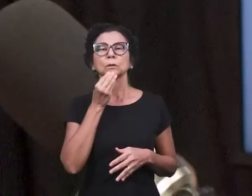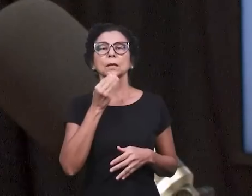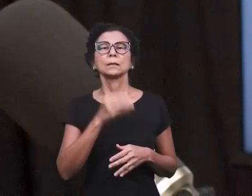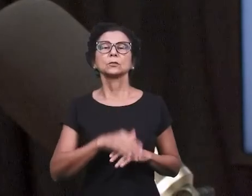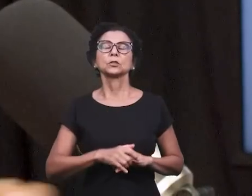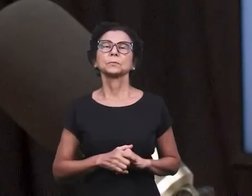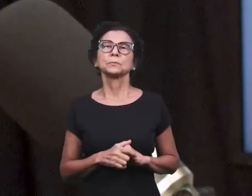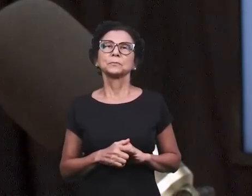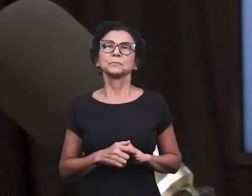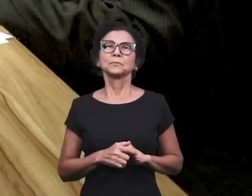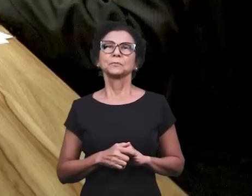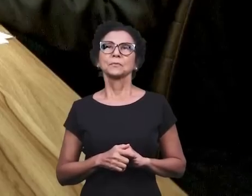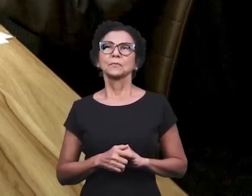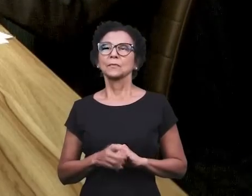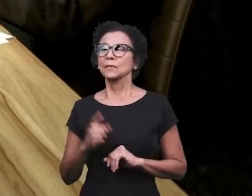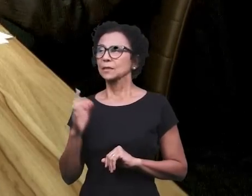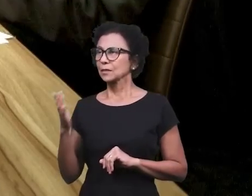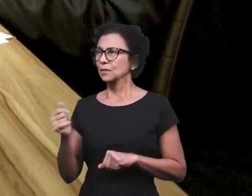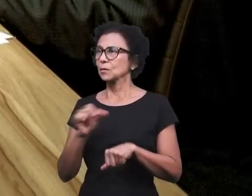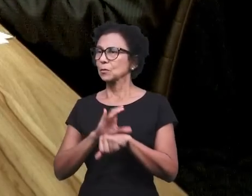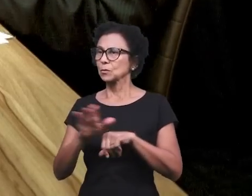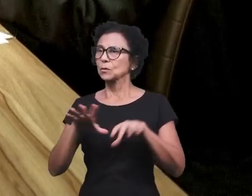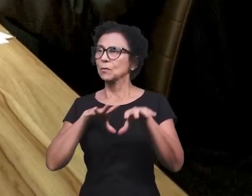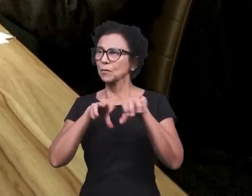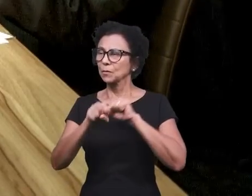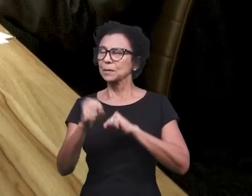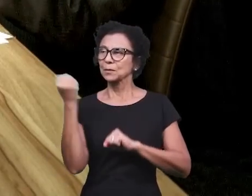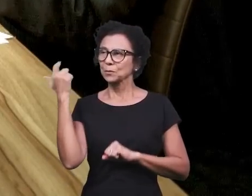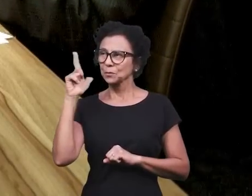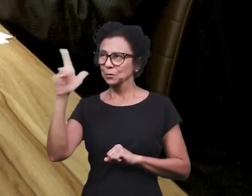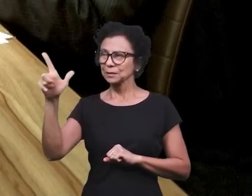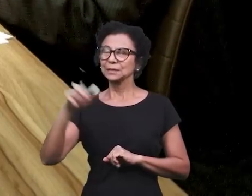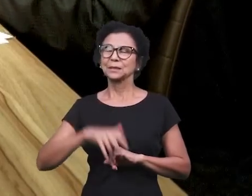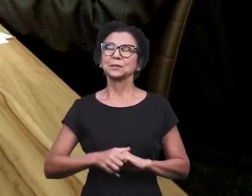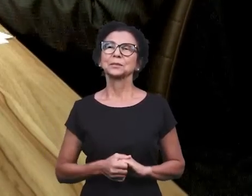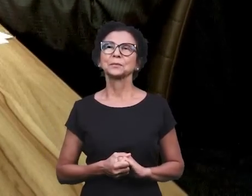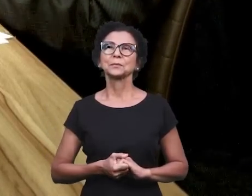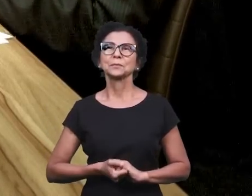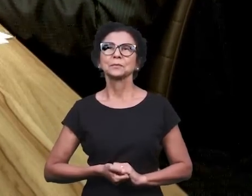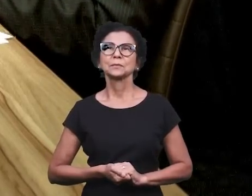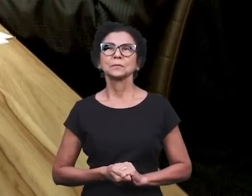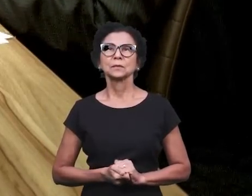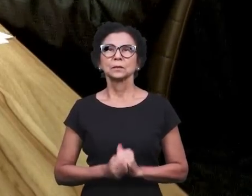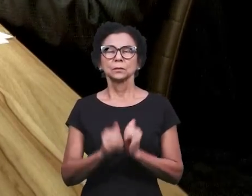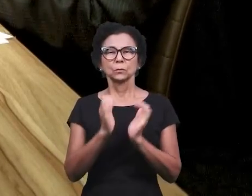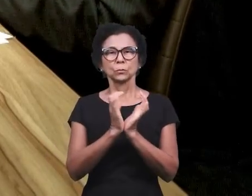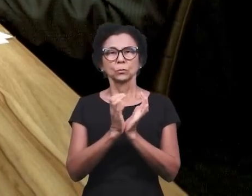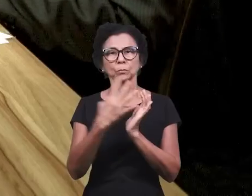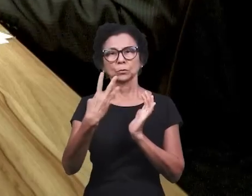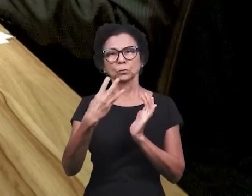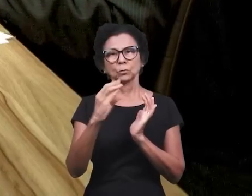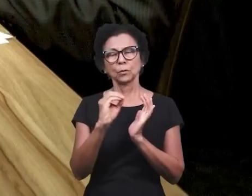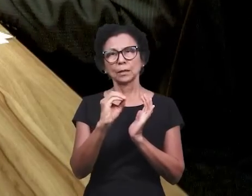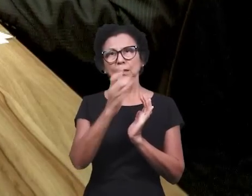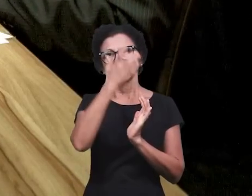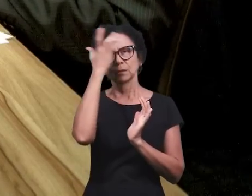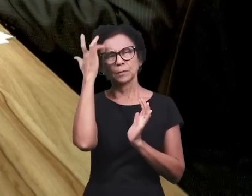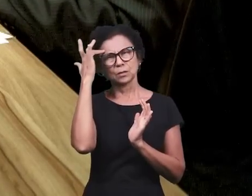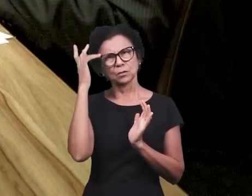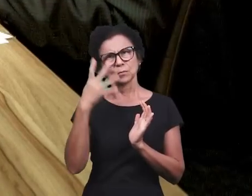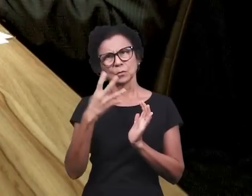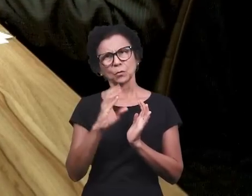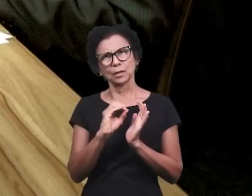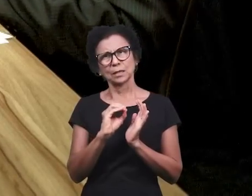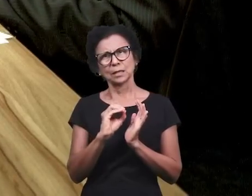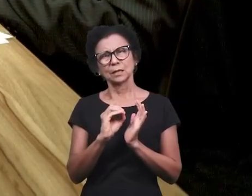você conseguiu fazer o curso de formação. Consegui fazer o curso de formação. Então, assim, de um grupo de 40 pessoas, haviam, então, em torno de 40